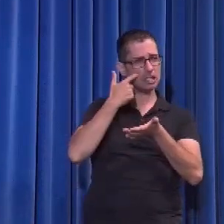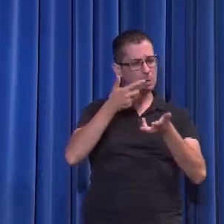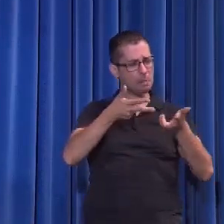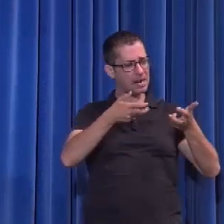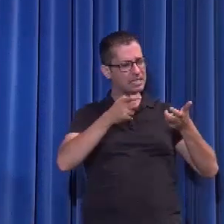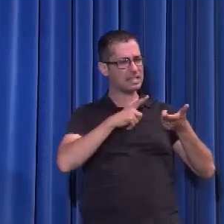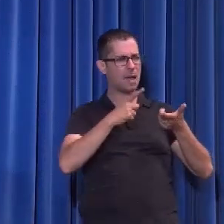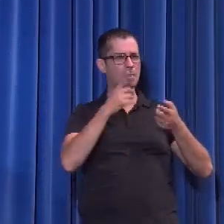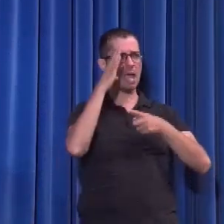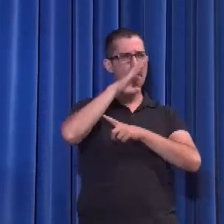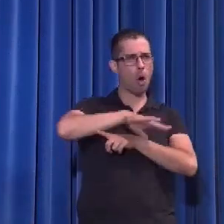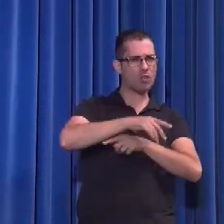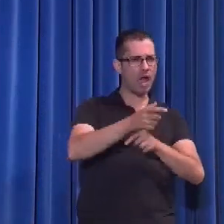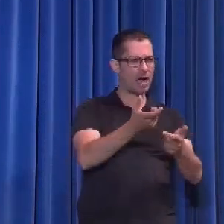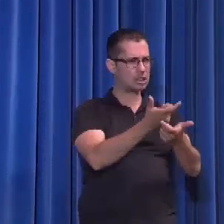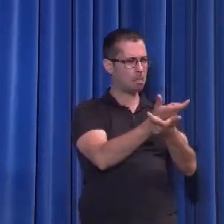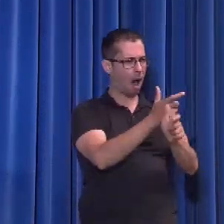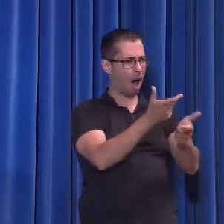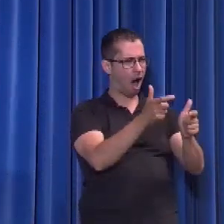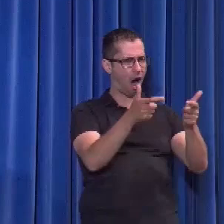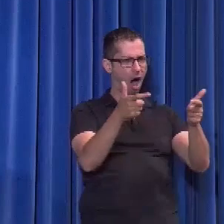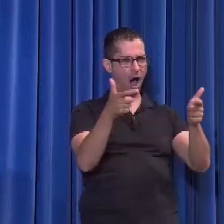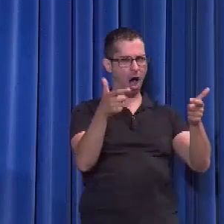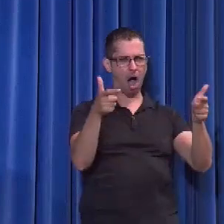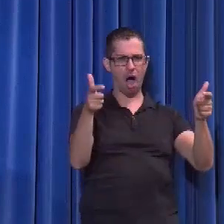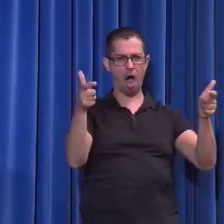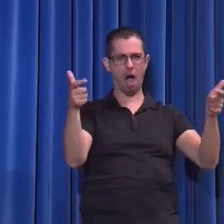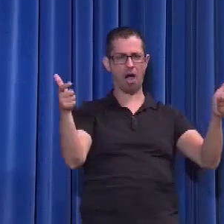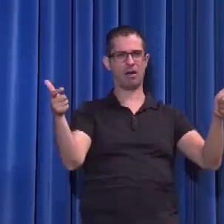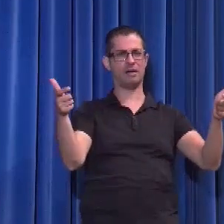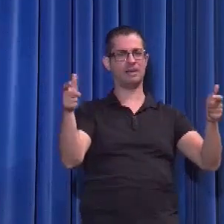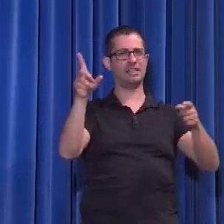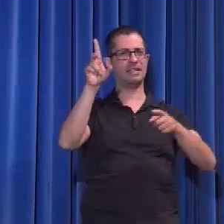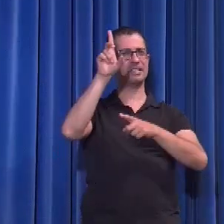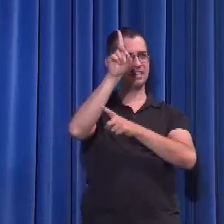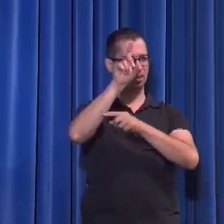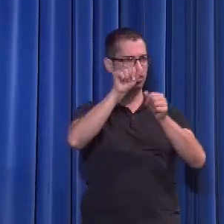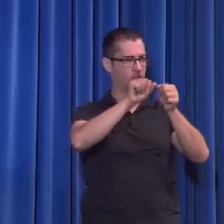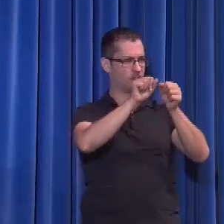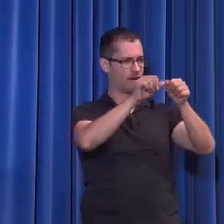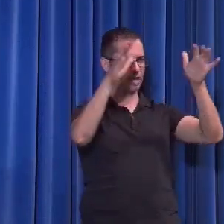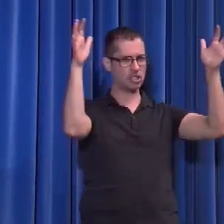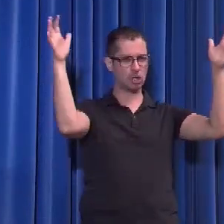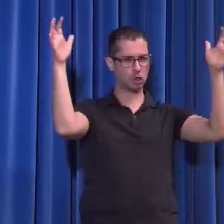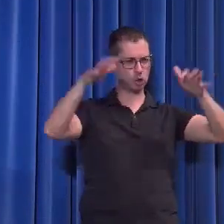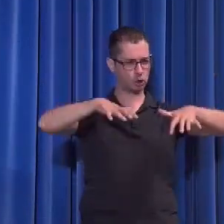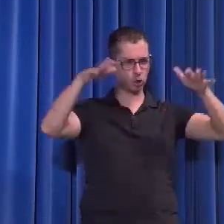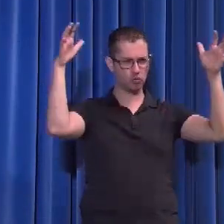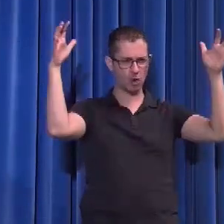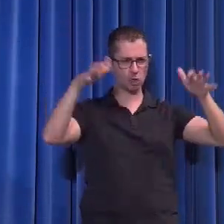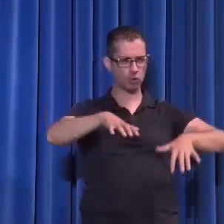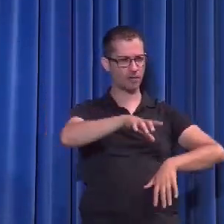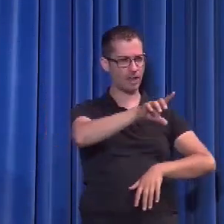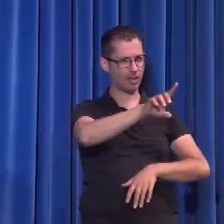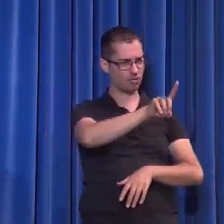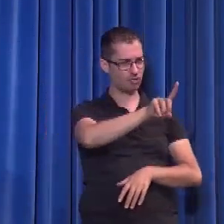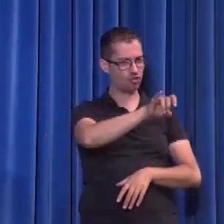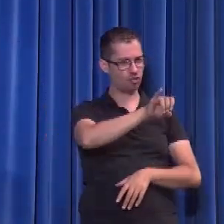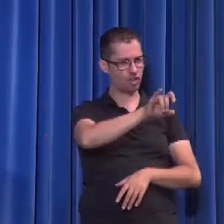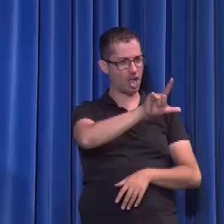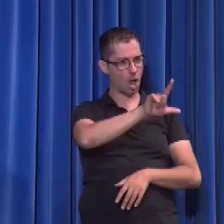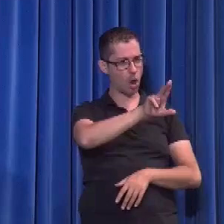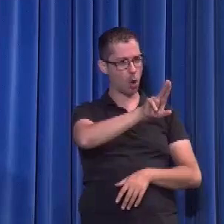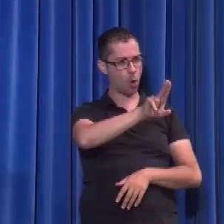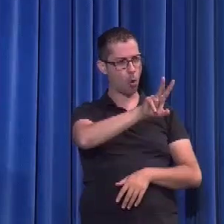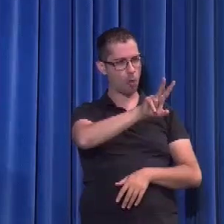tanto. Então Deus derrama o juízo em dilúvio na terra. Logo depois nós vemos a construção da